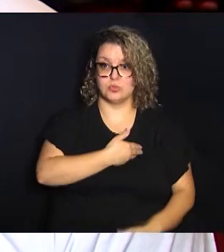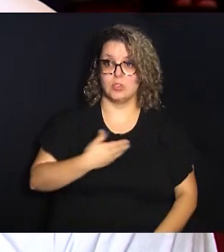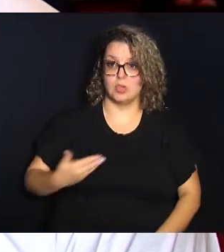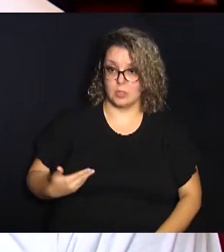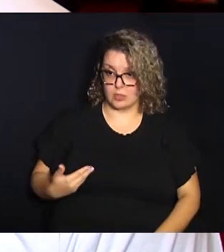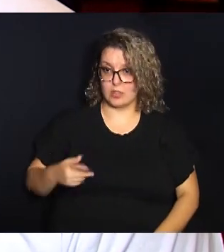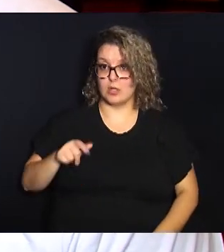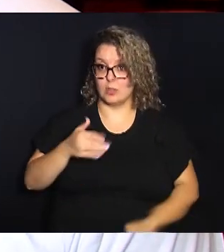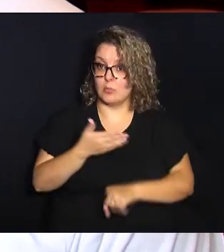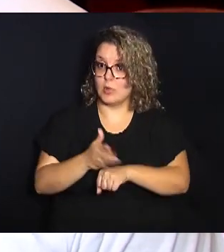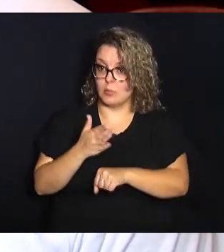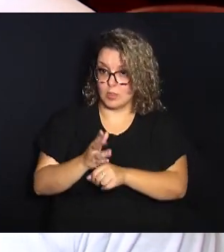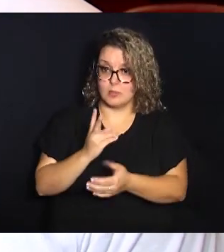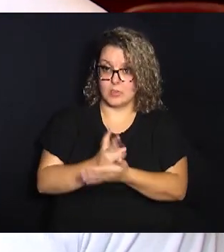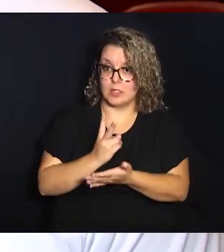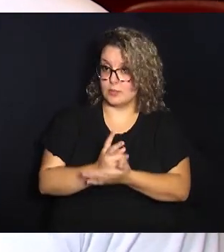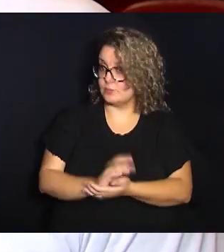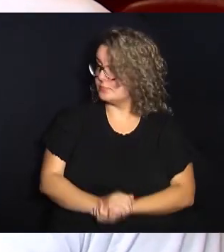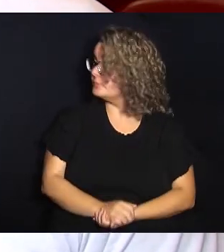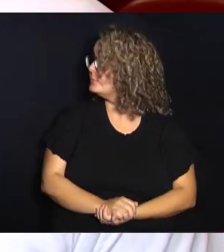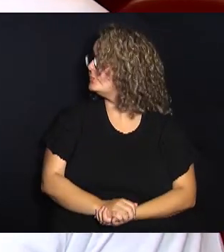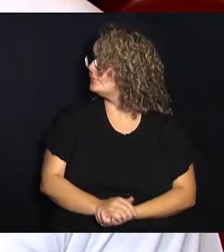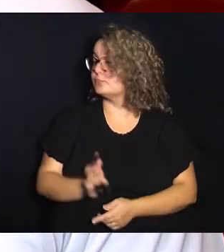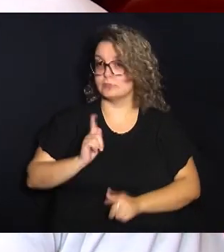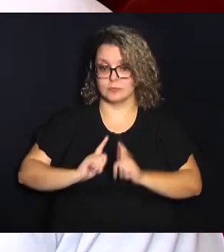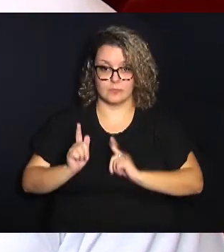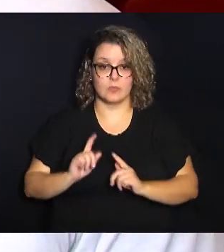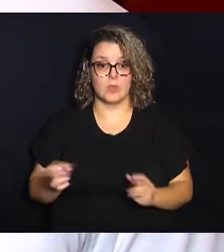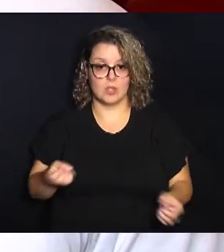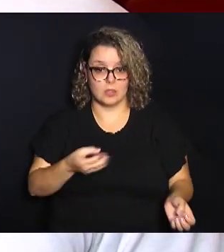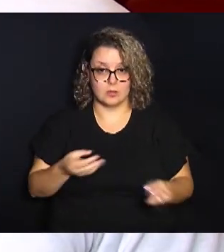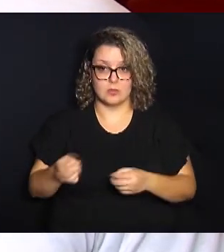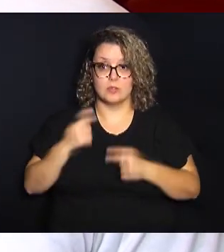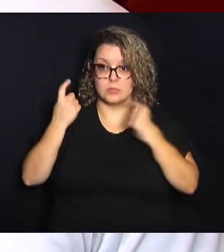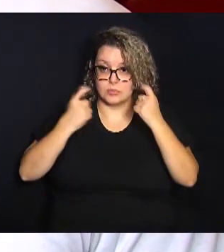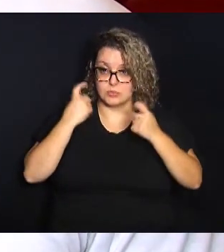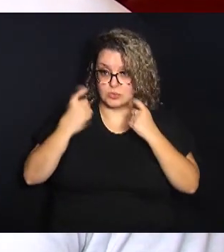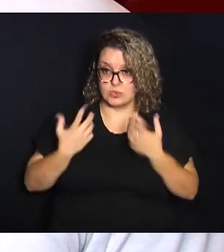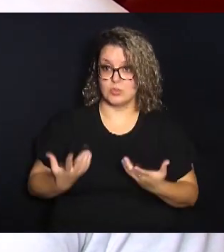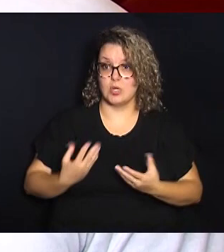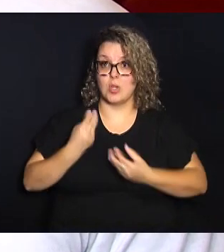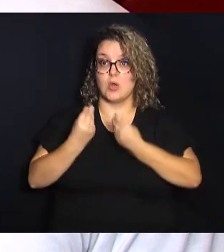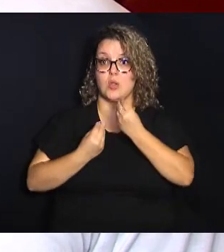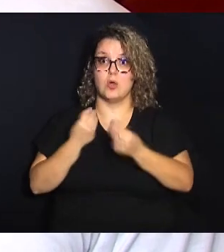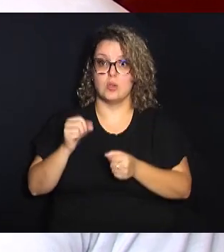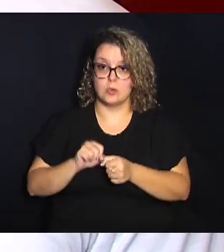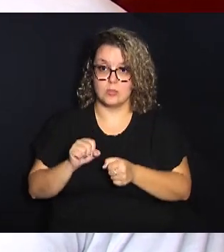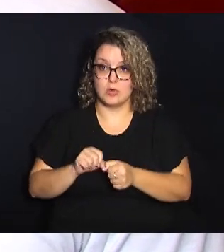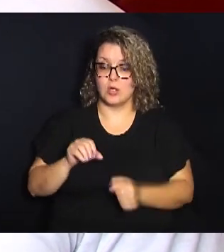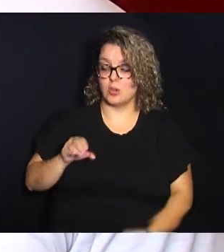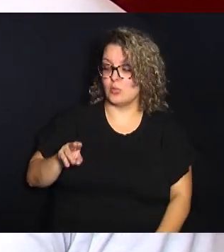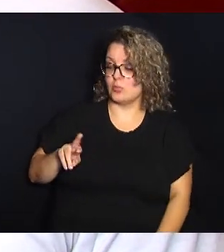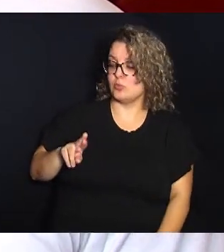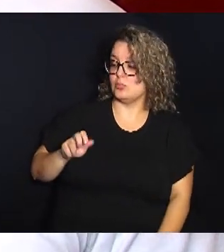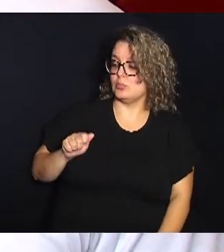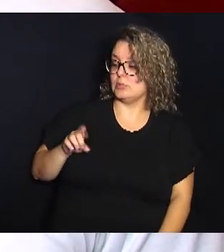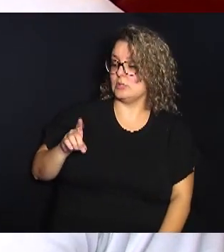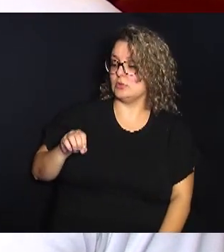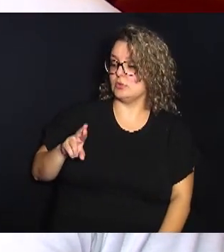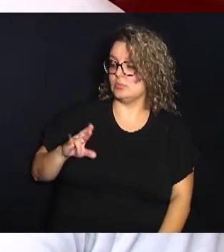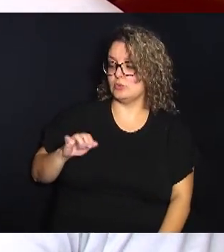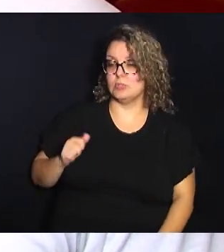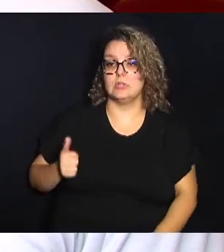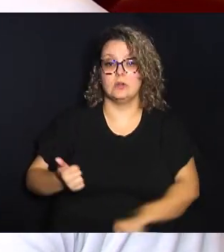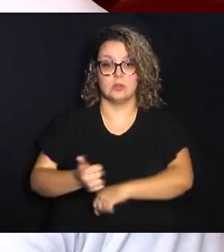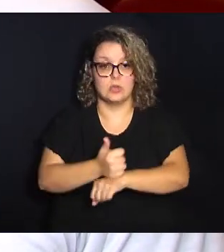a audiência pública deve ser uma prática constante. Essa gestão atual está se preocupando bastante em como a gente vai fazer a